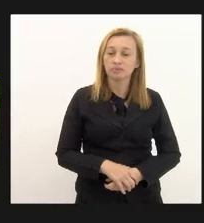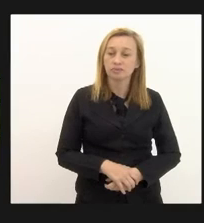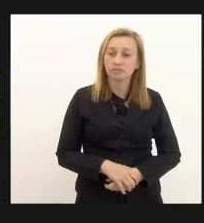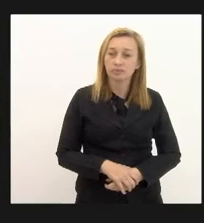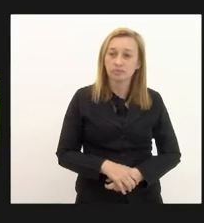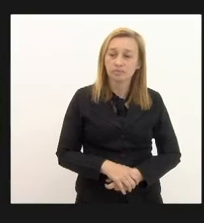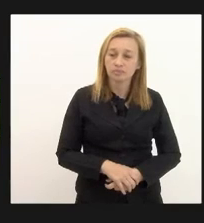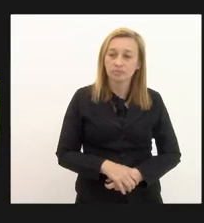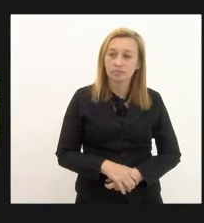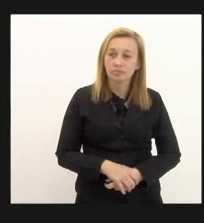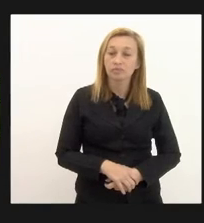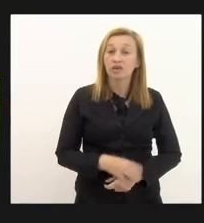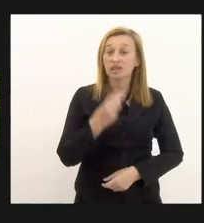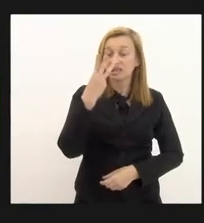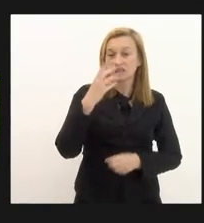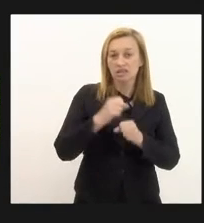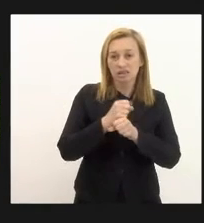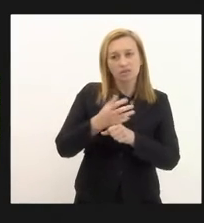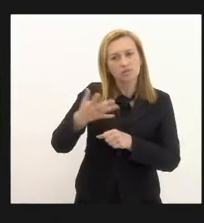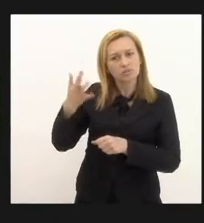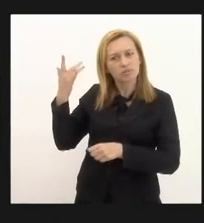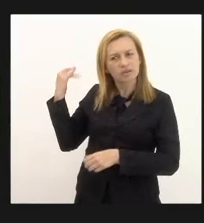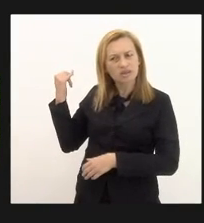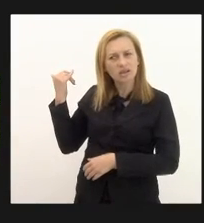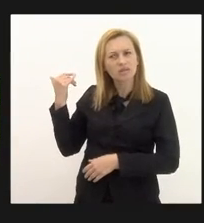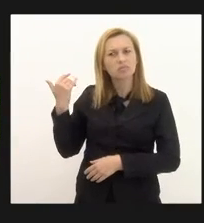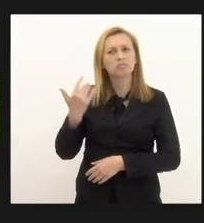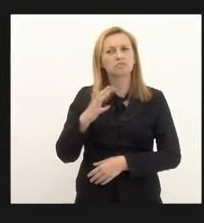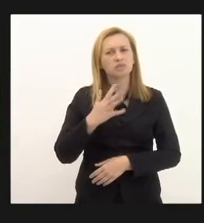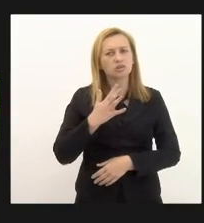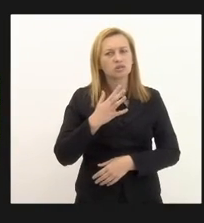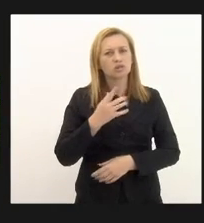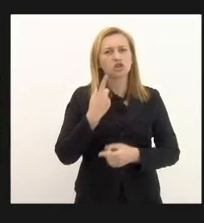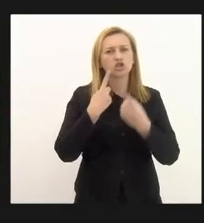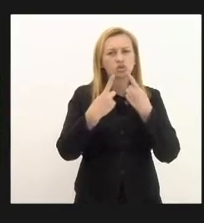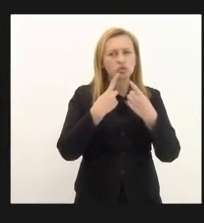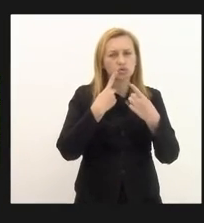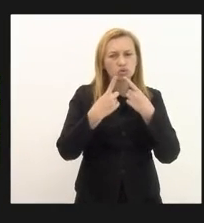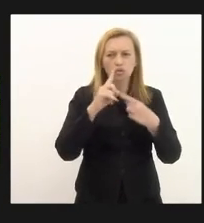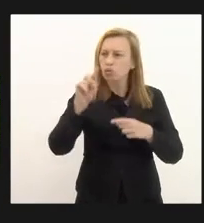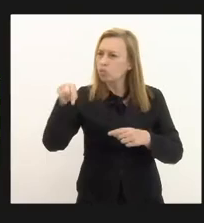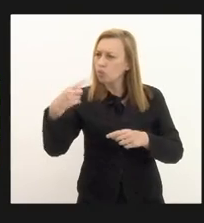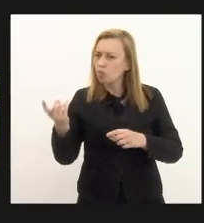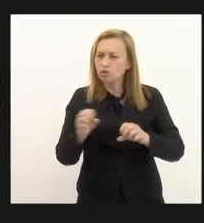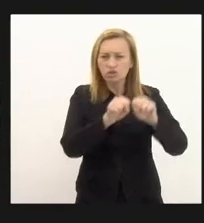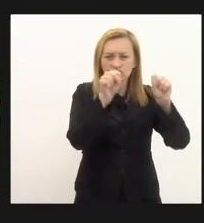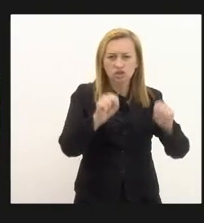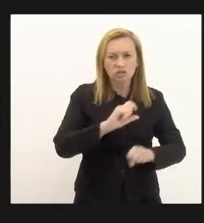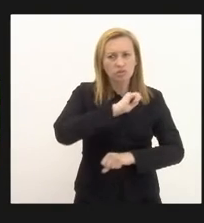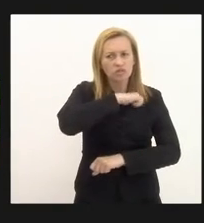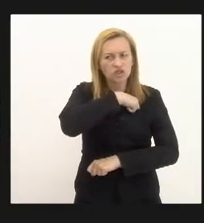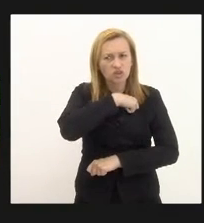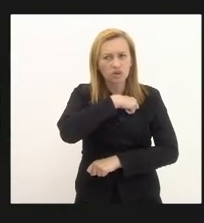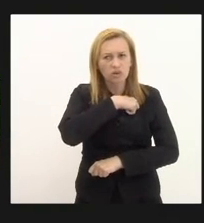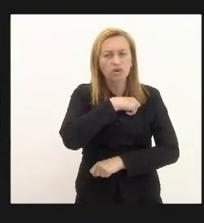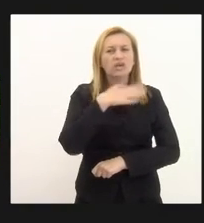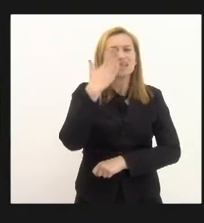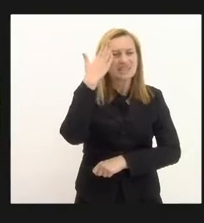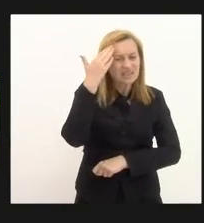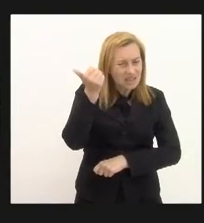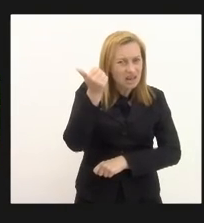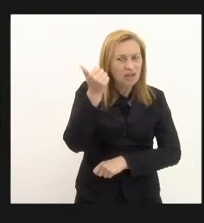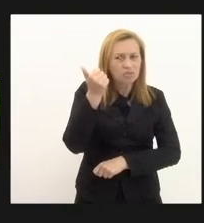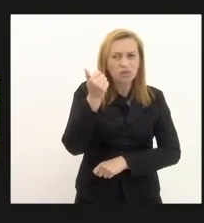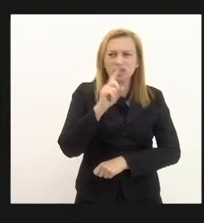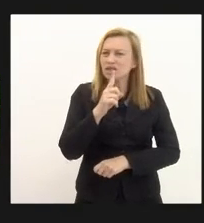há 3 anos atrás praticamente que discutiu o outro regime kritical sabe que